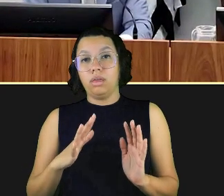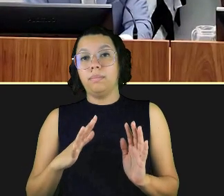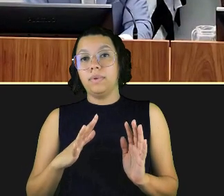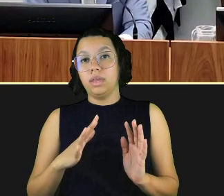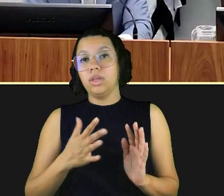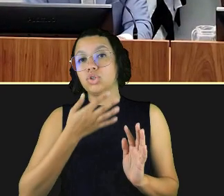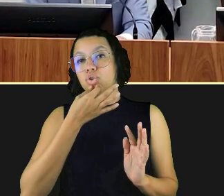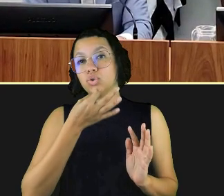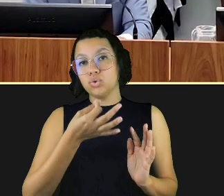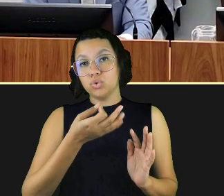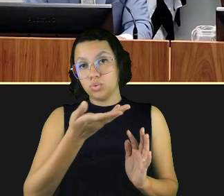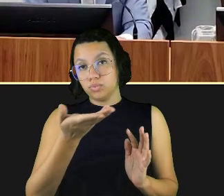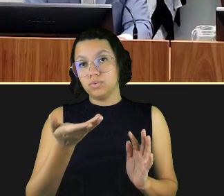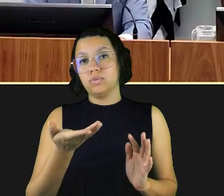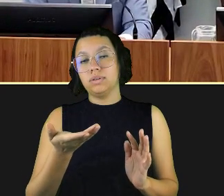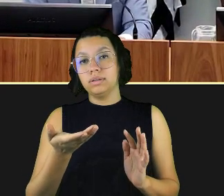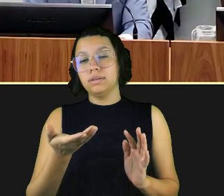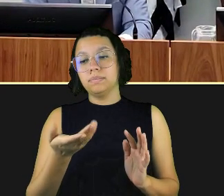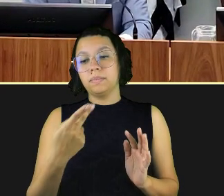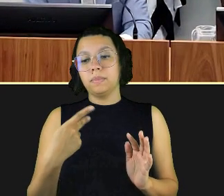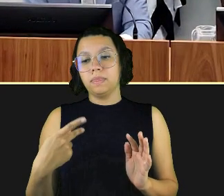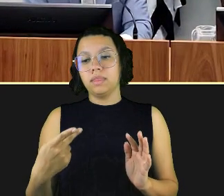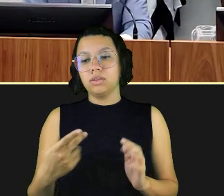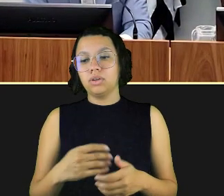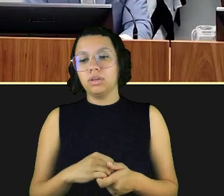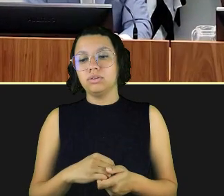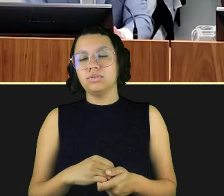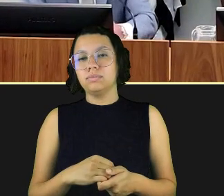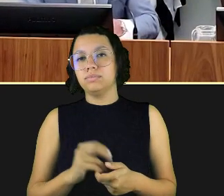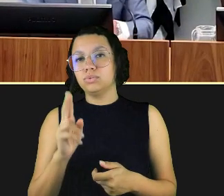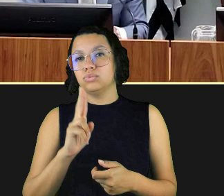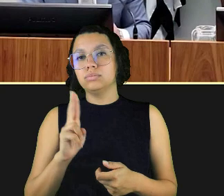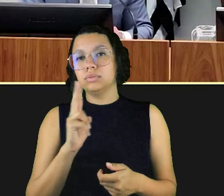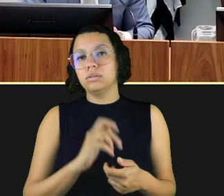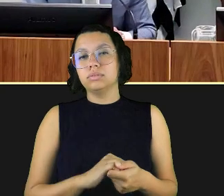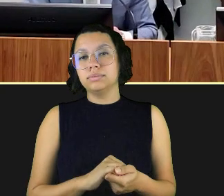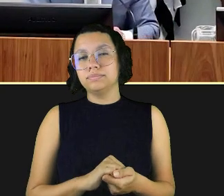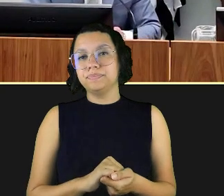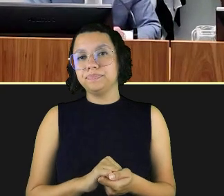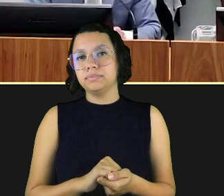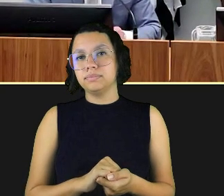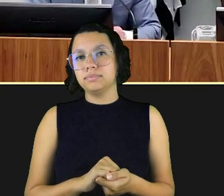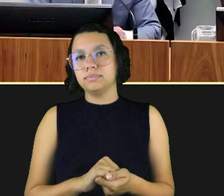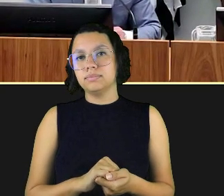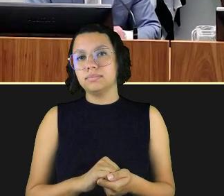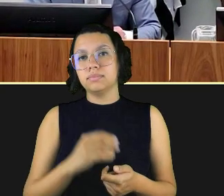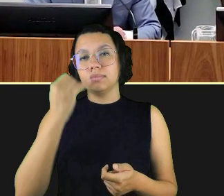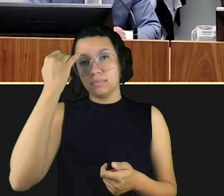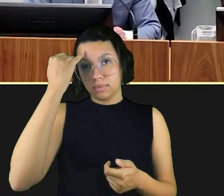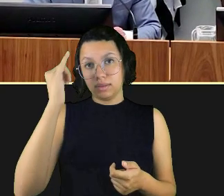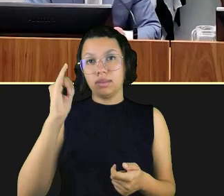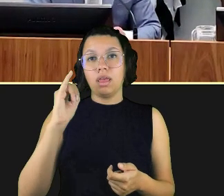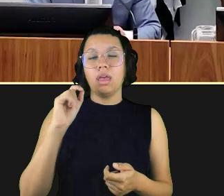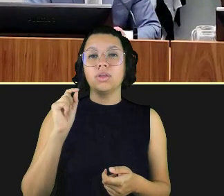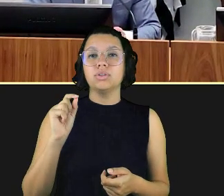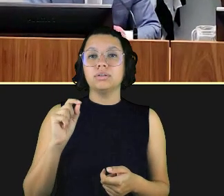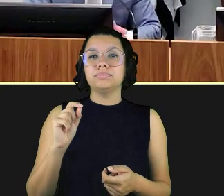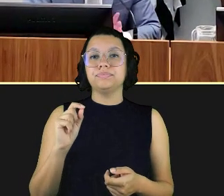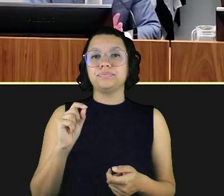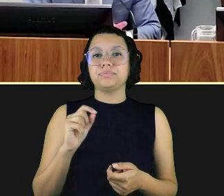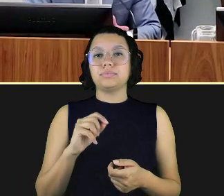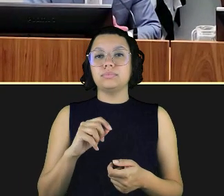gente usasse a ideia, né, de que os fatos